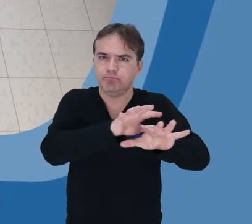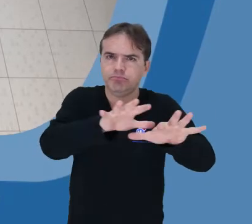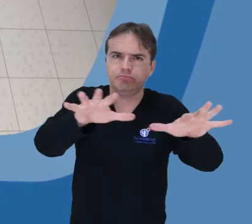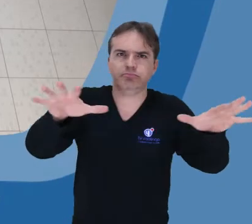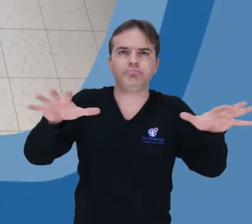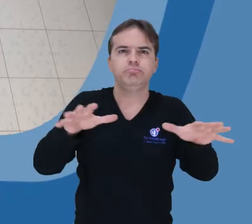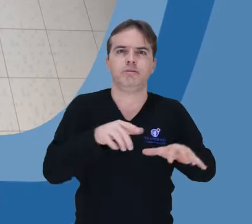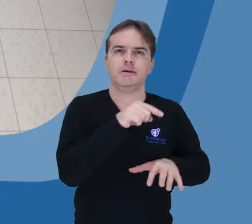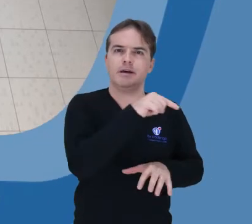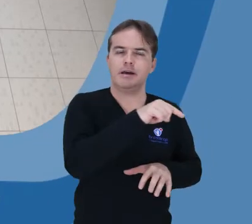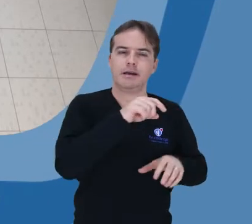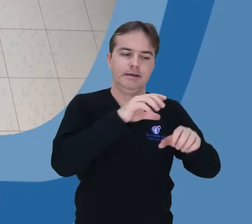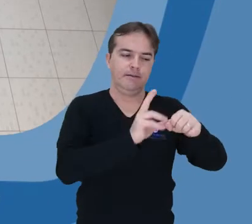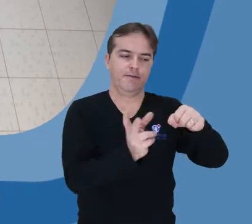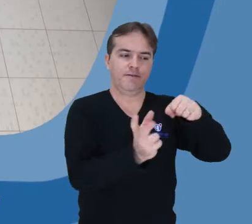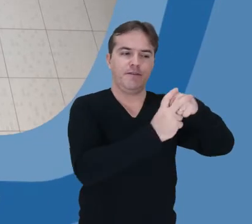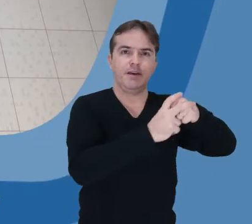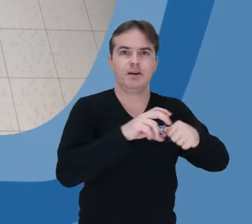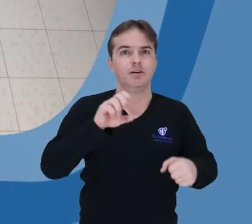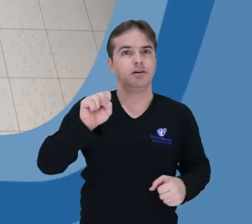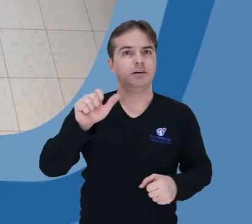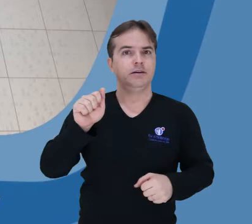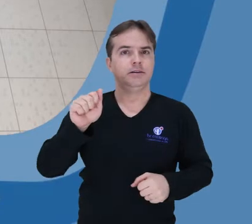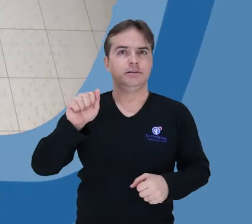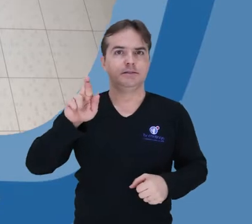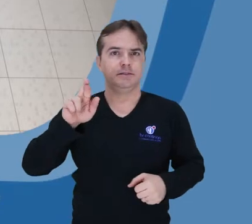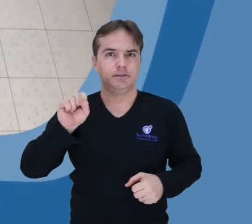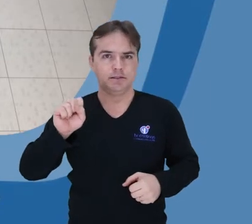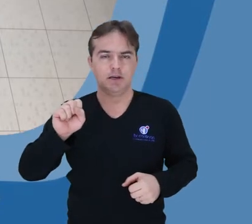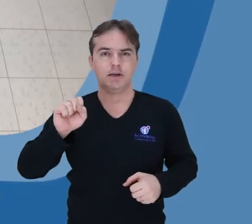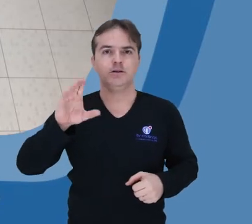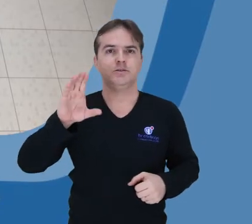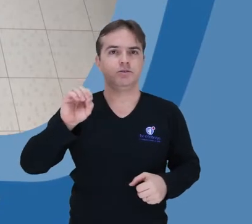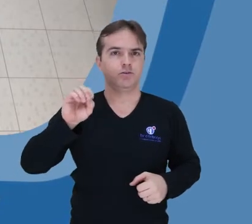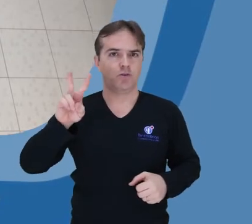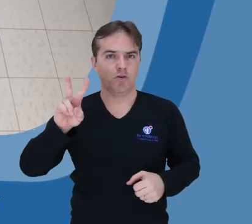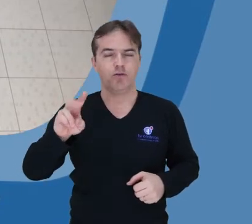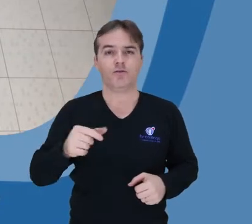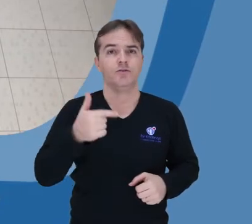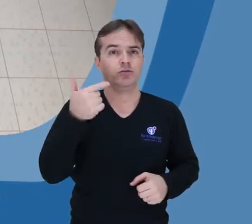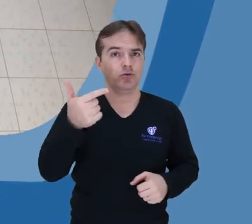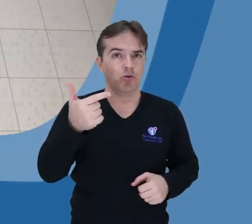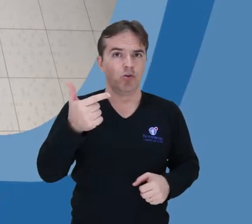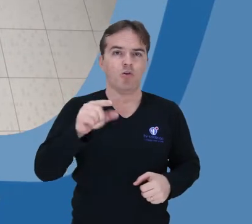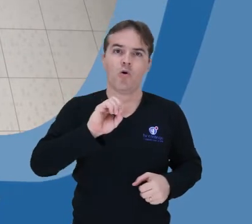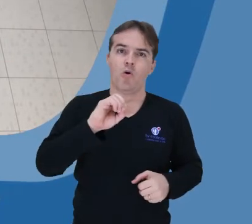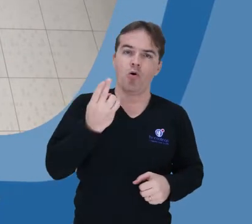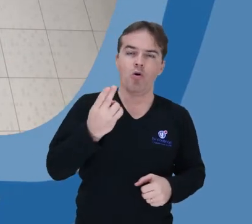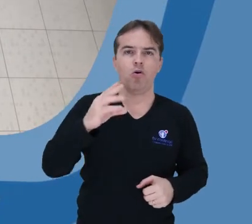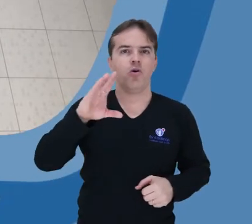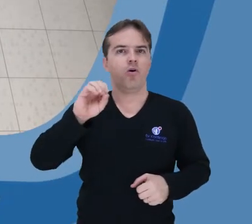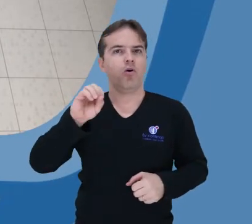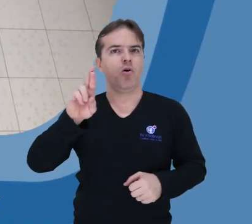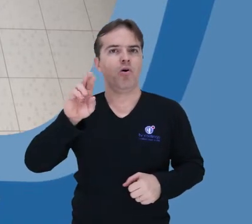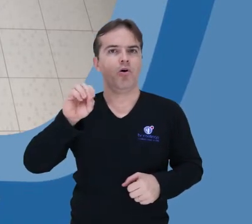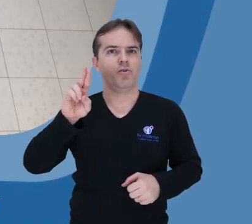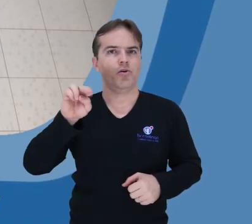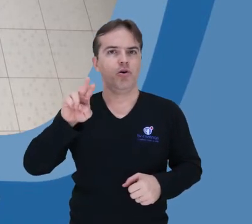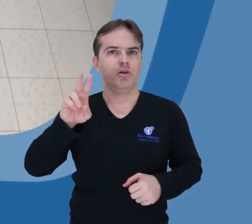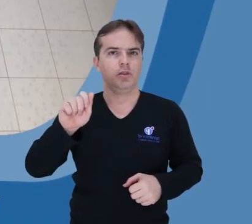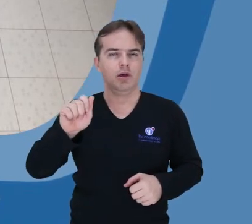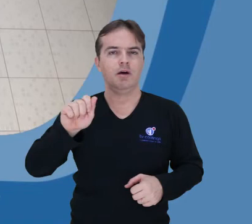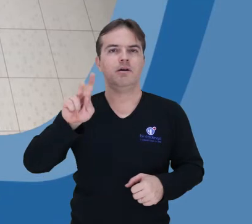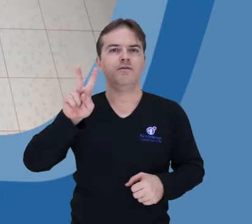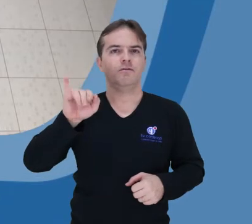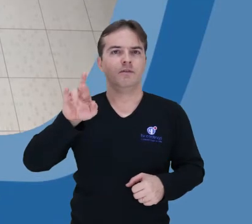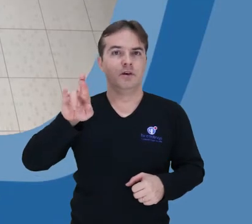pelo SARS-CoV-2, o vírus coronavírus mais propriamente dito aí dessa pandemia. Então essa é uma